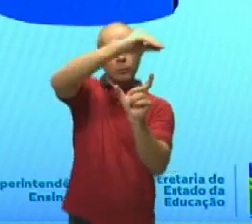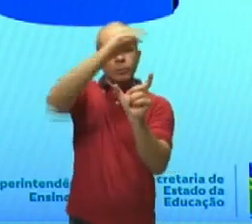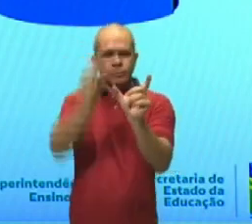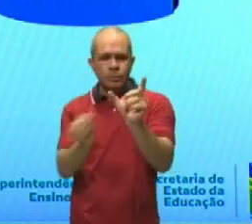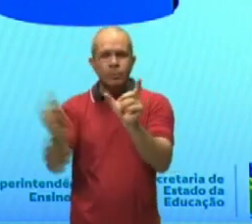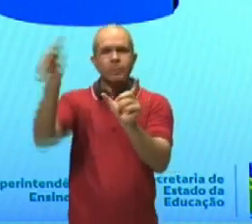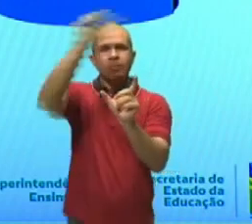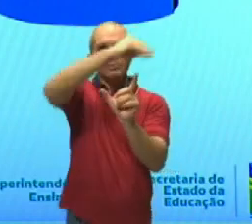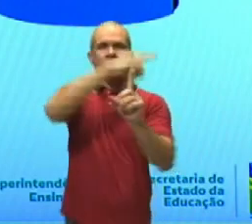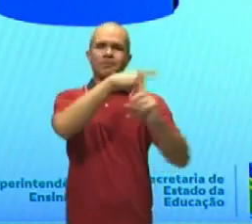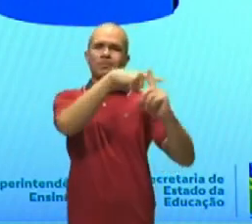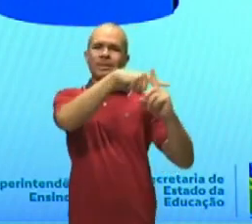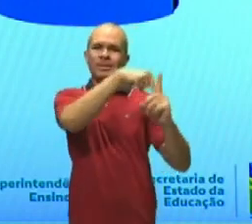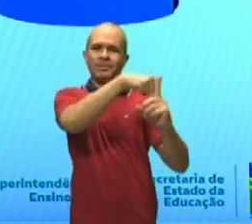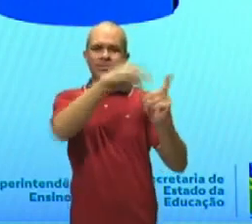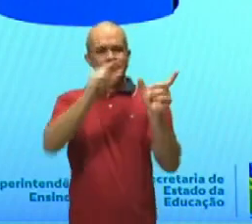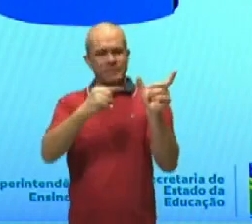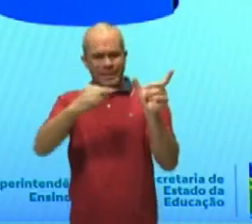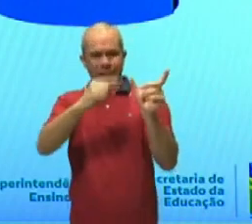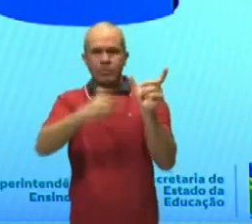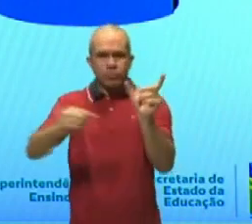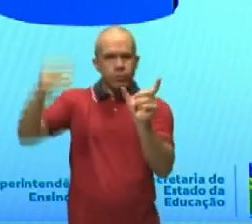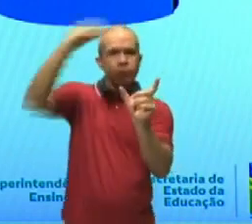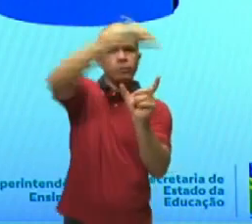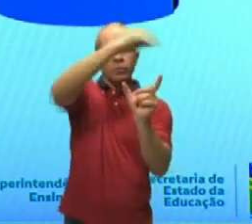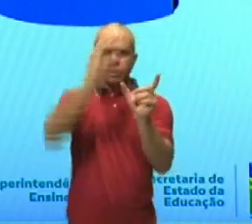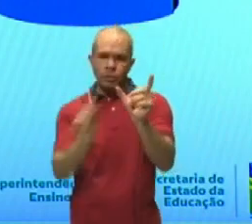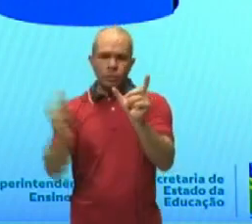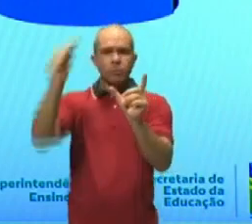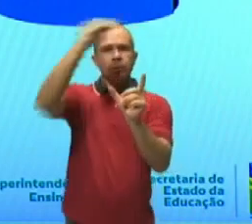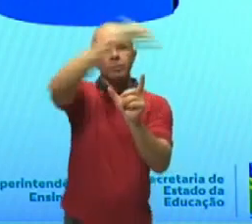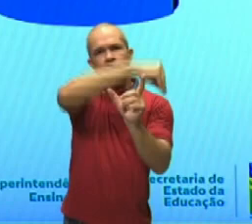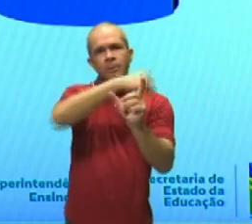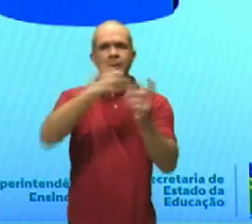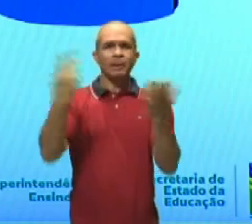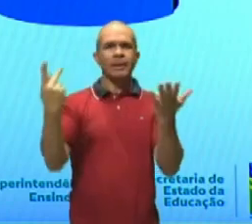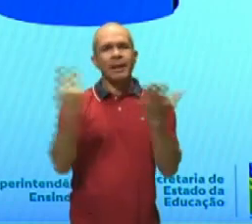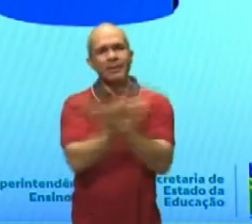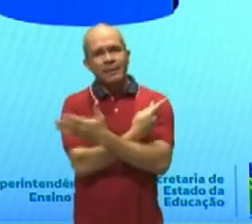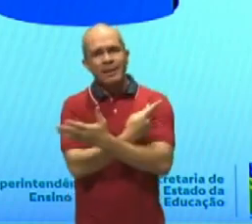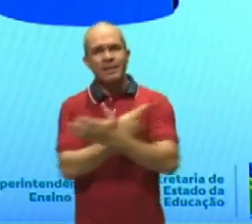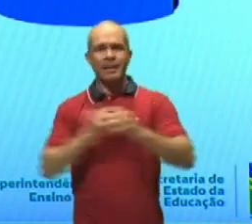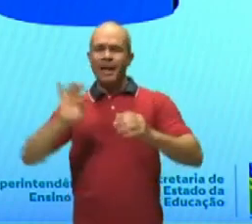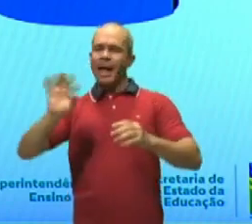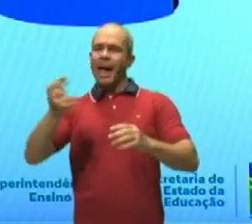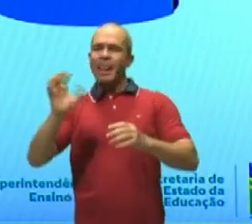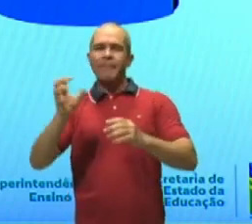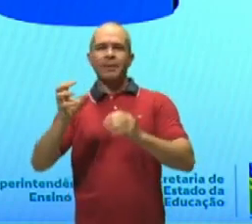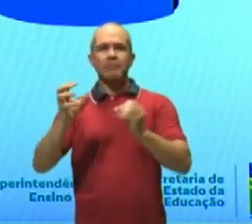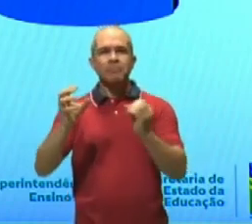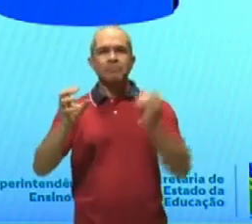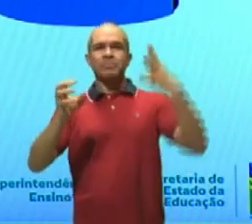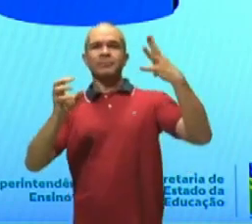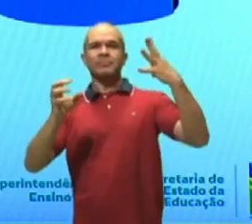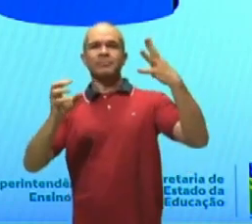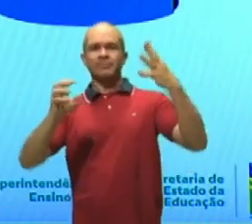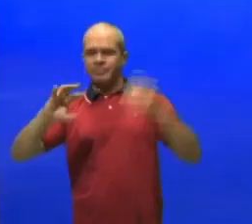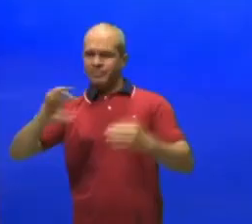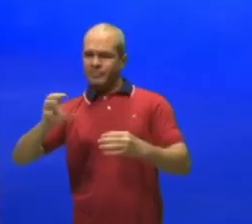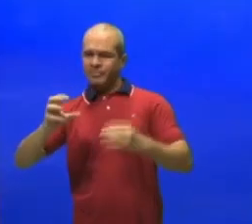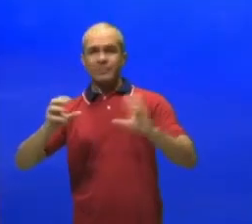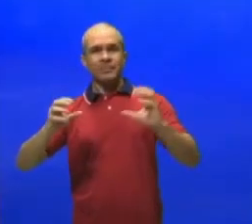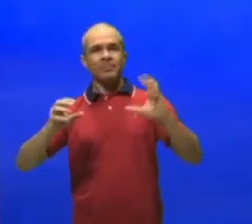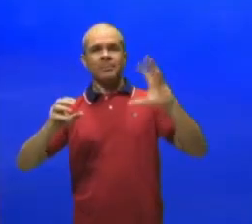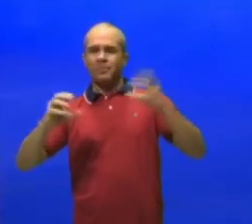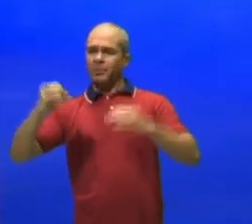caso, positivo. E nessa passagem, ela faz com que a lâmpada seja acesa, seja ligada.